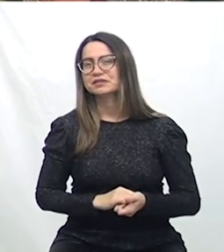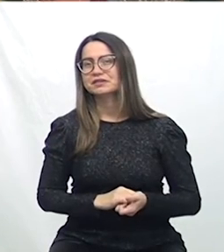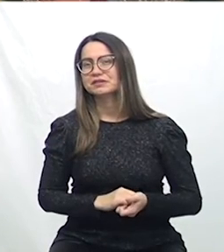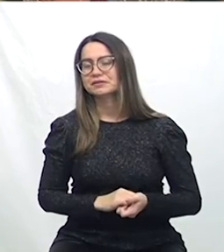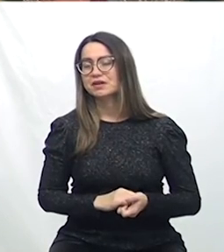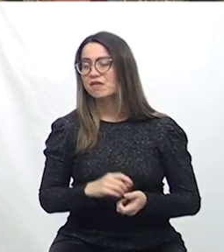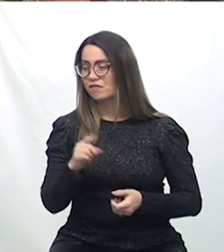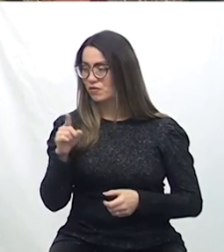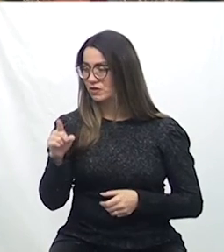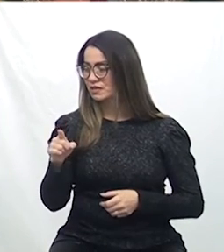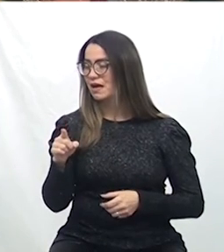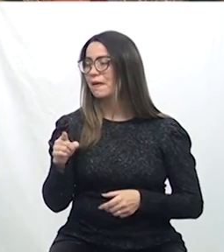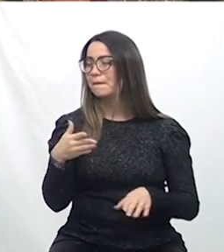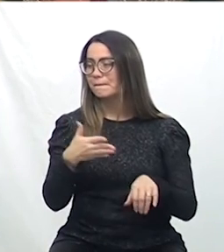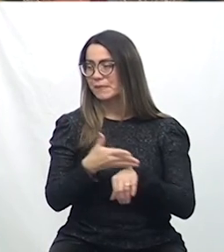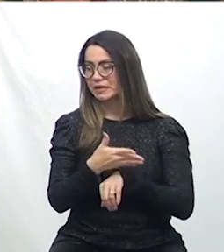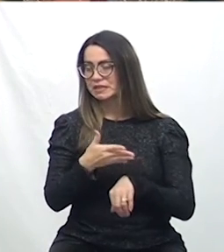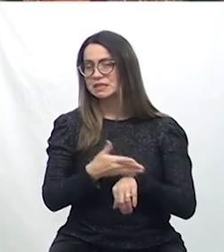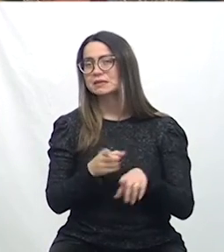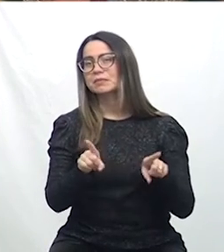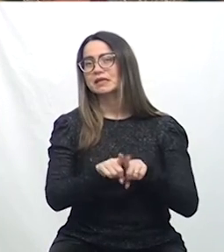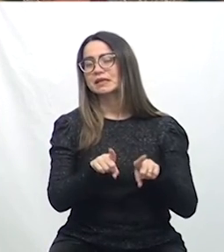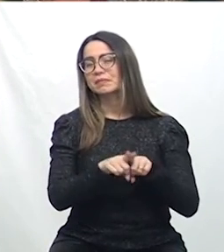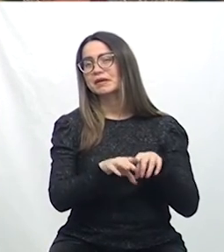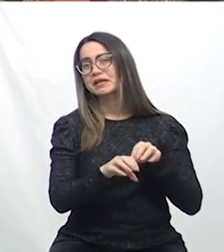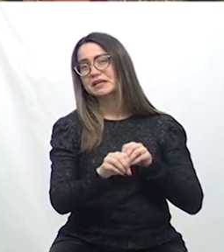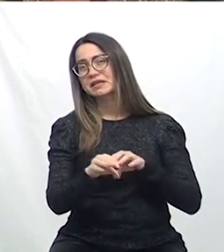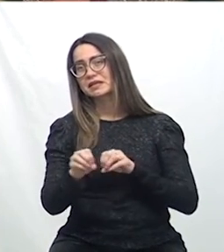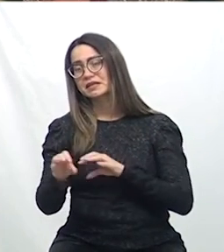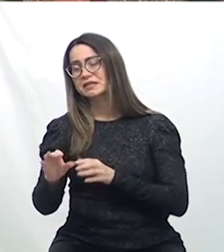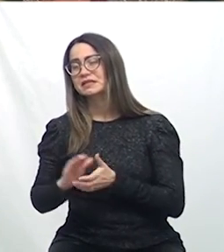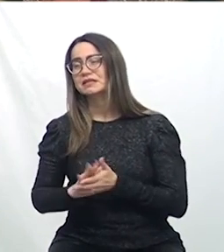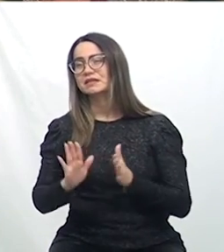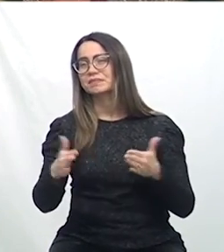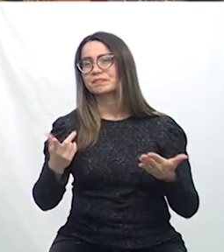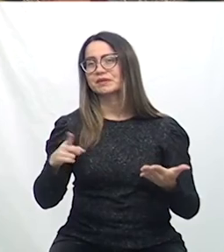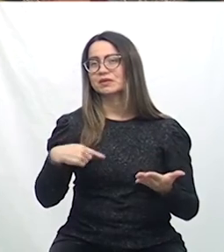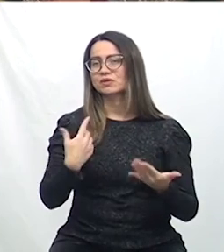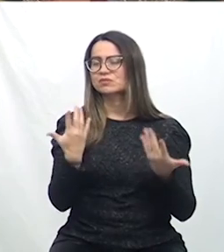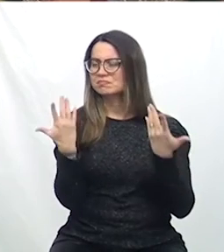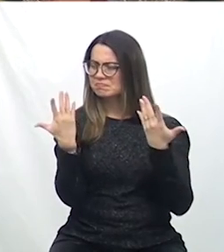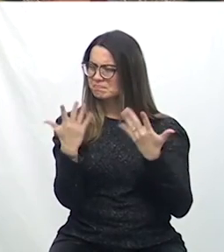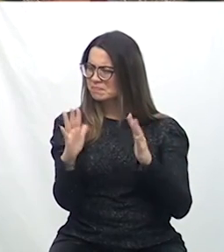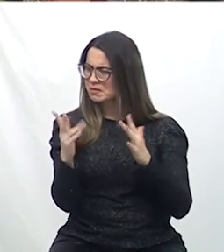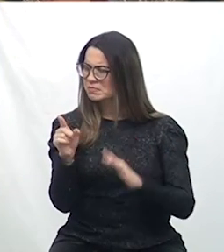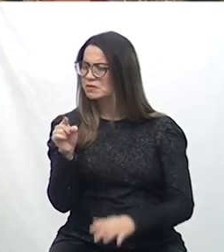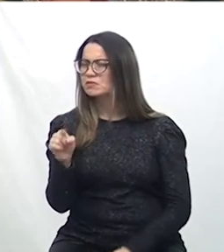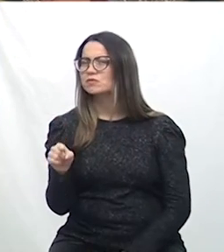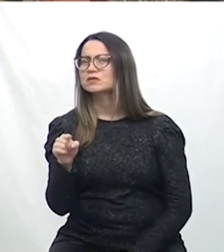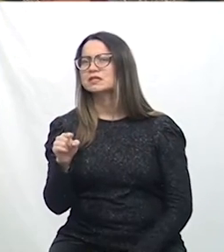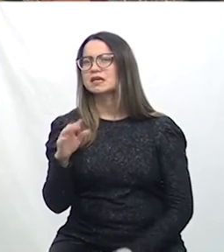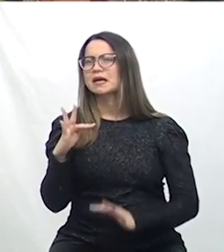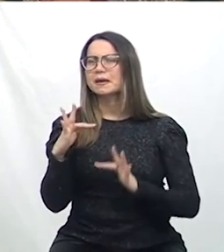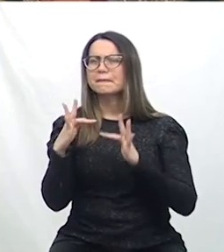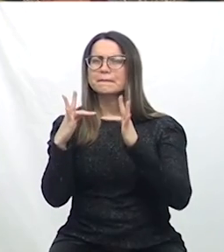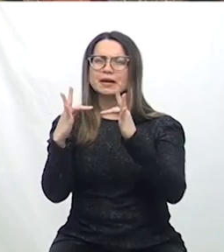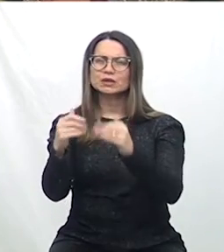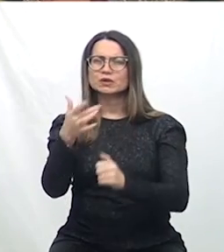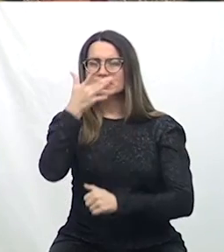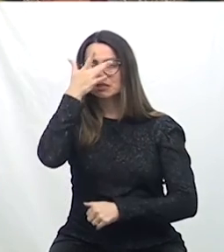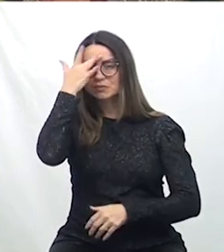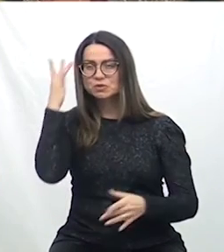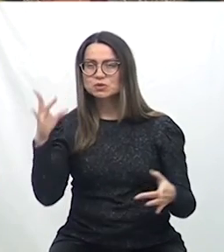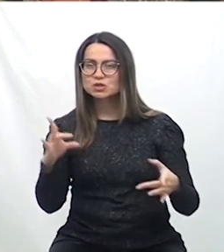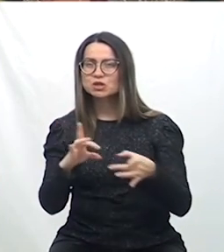também faz parte da equipe técnica. Então, a gente parabeniza, parabéns para ti, para todos os envolvidos,